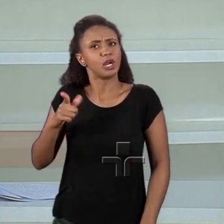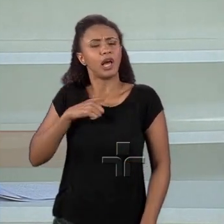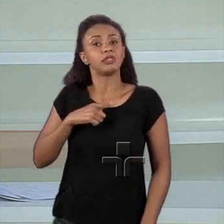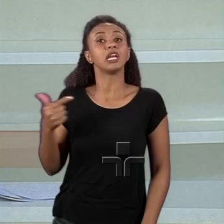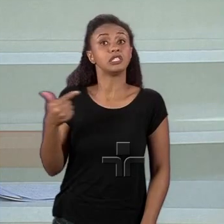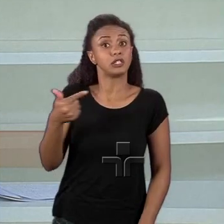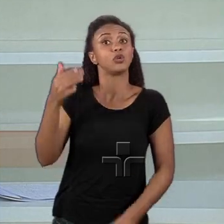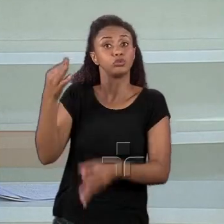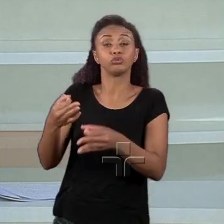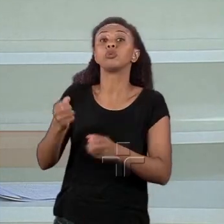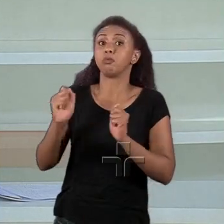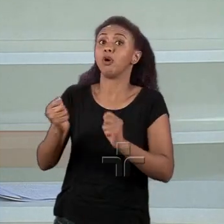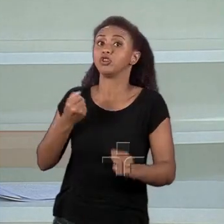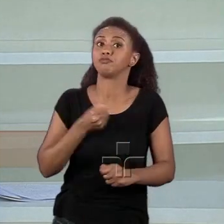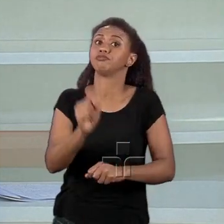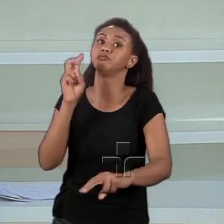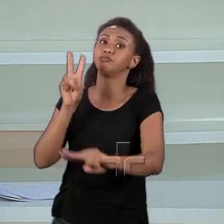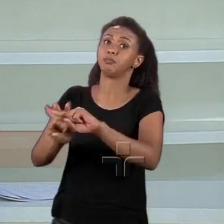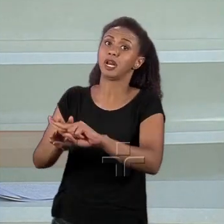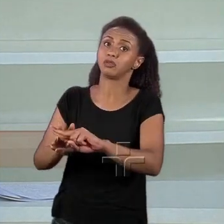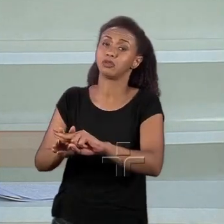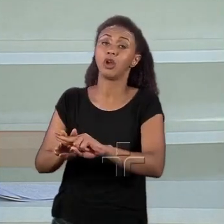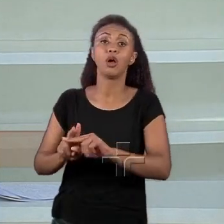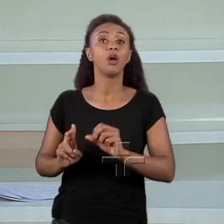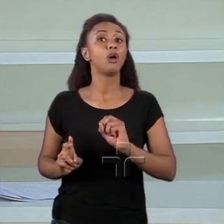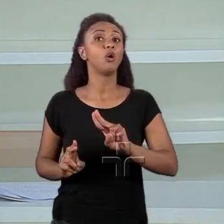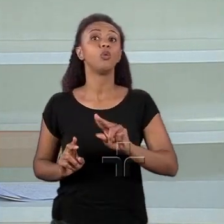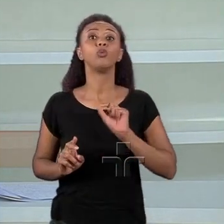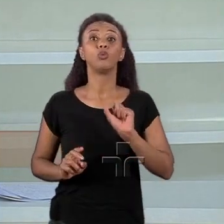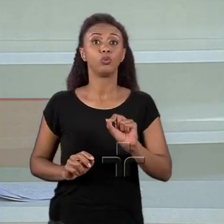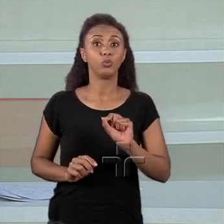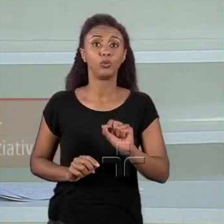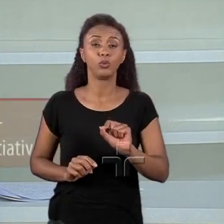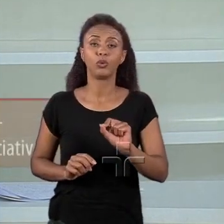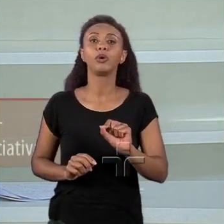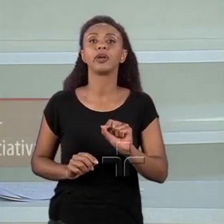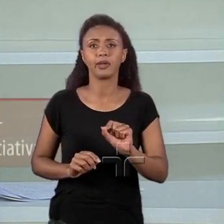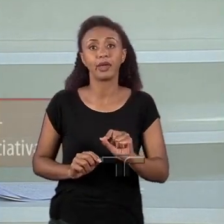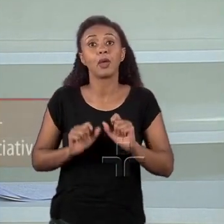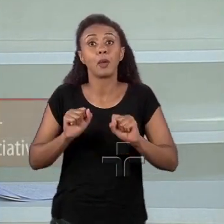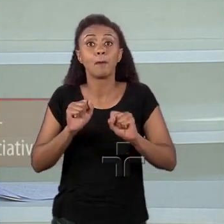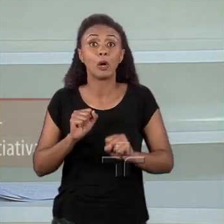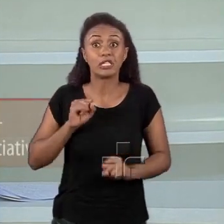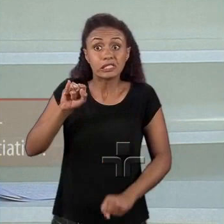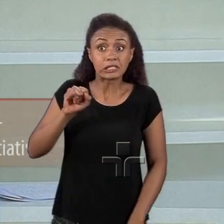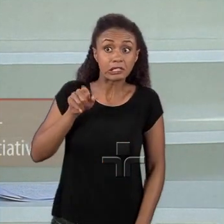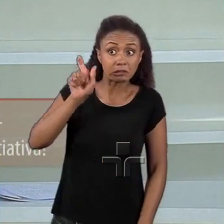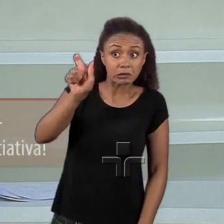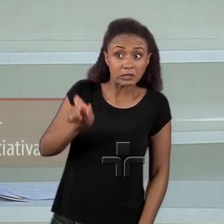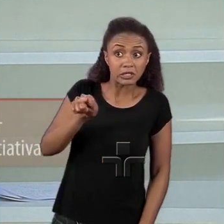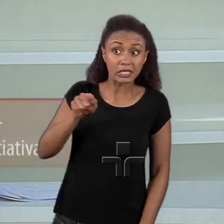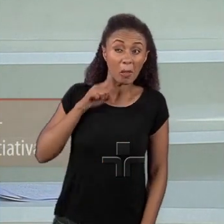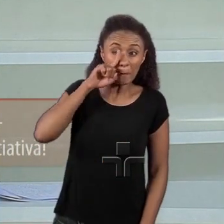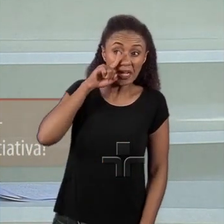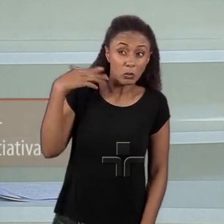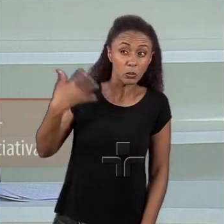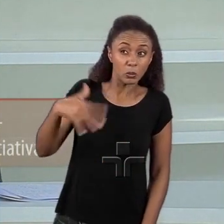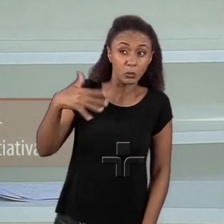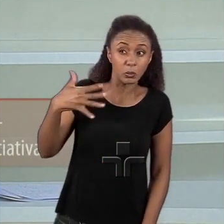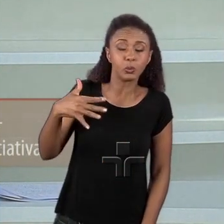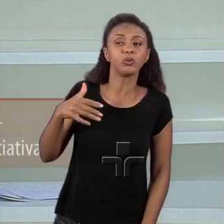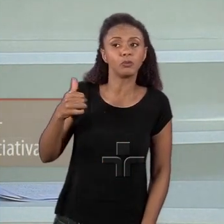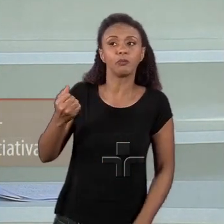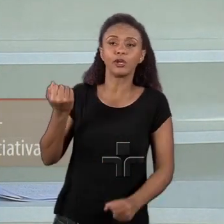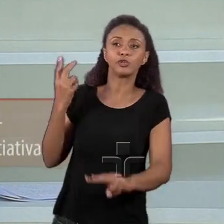vai para a prisão, ou não. Às vezes se entender que é de alto risco e perigo, prende, ou às vezes entende de deixar